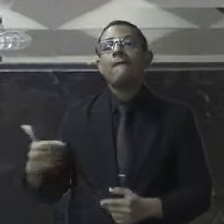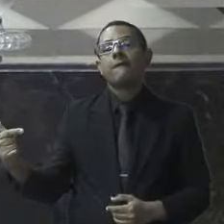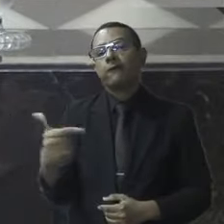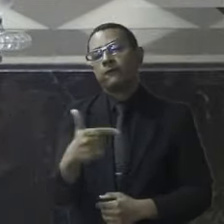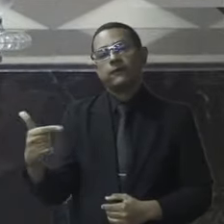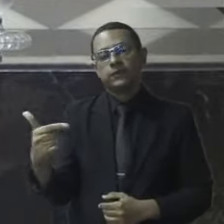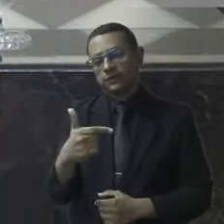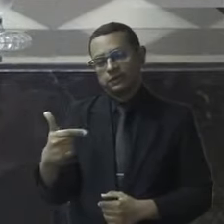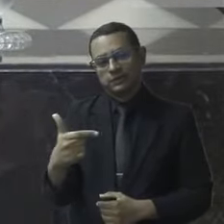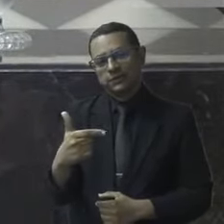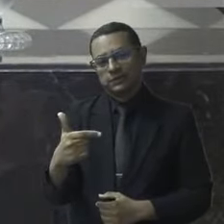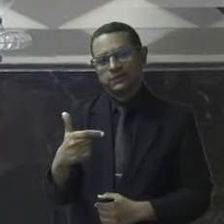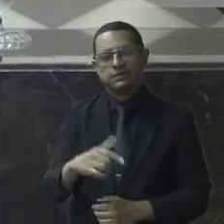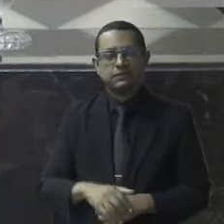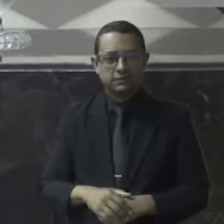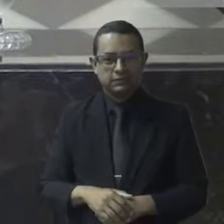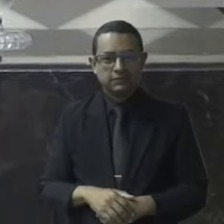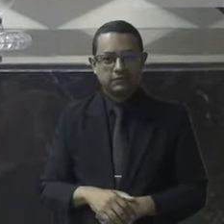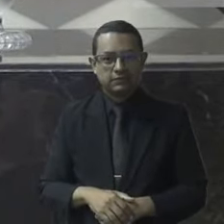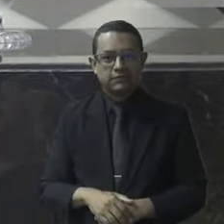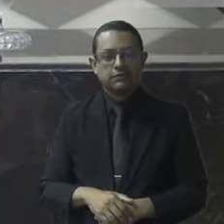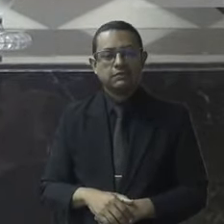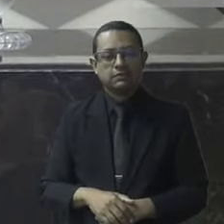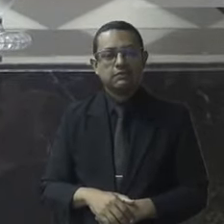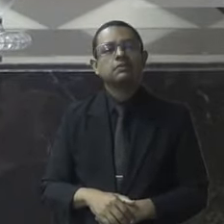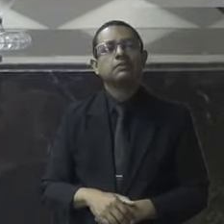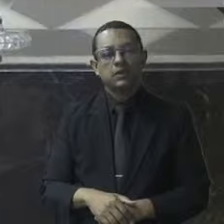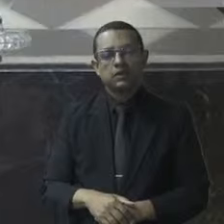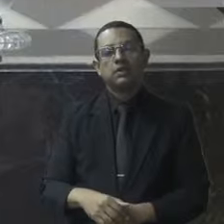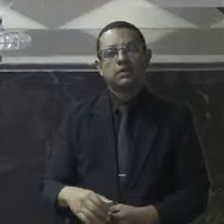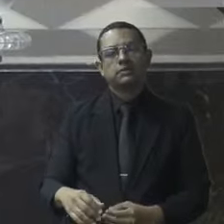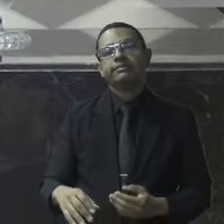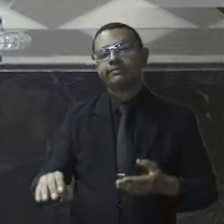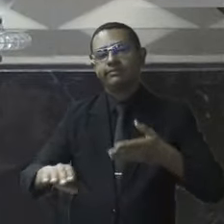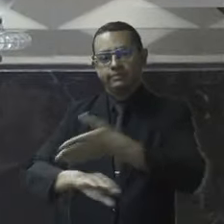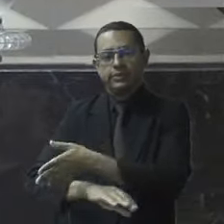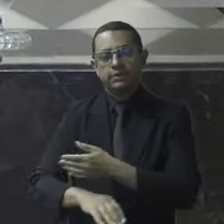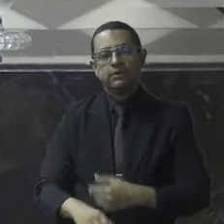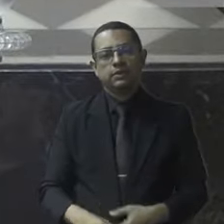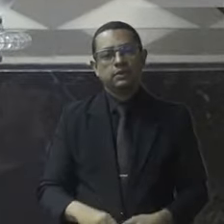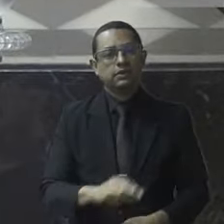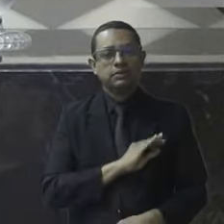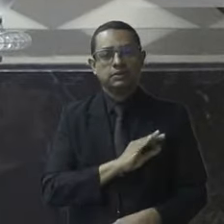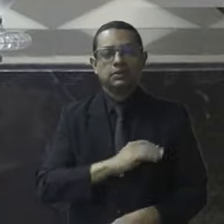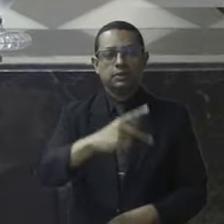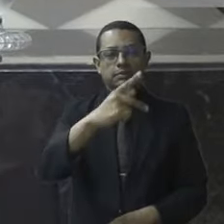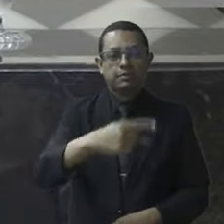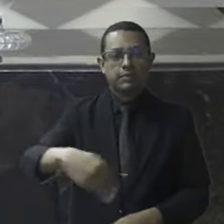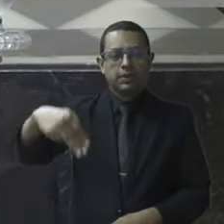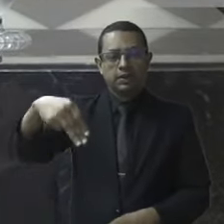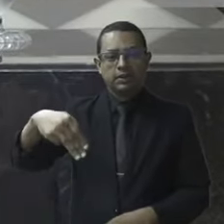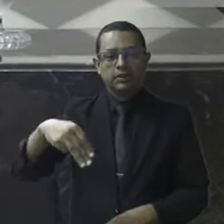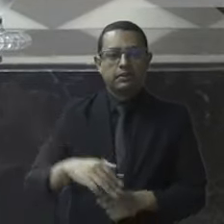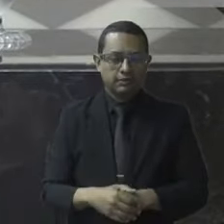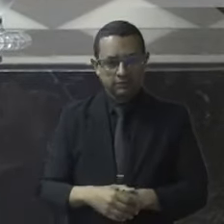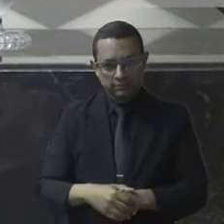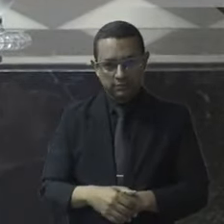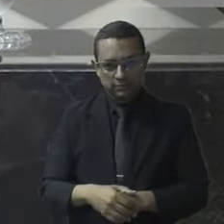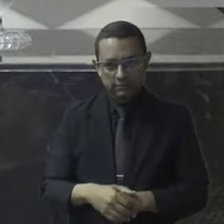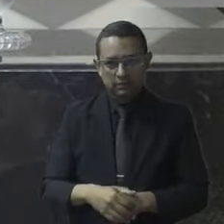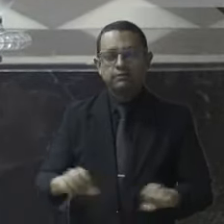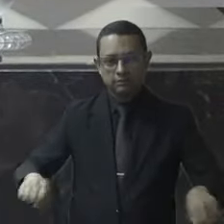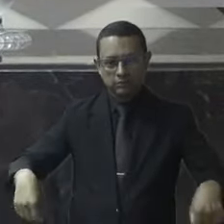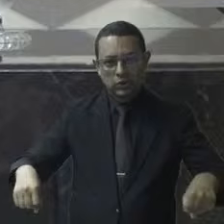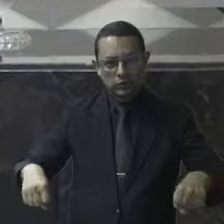postos de transmissão. Aí entrou a Polícia Militar com as motos. Mais de